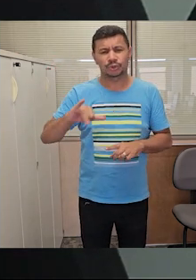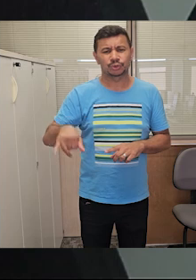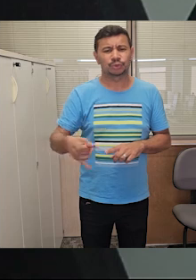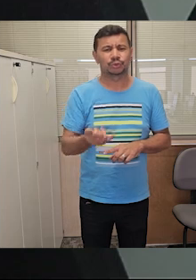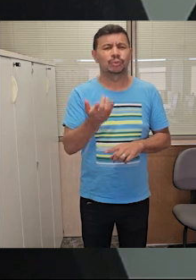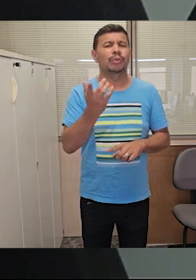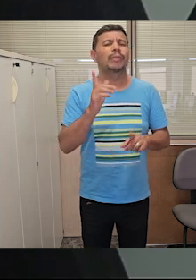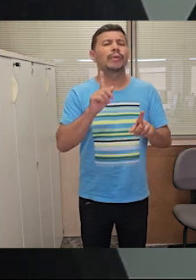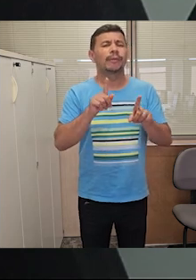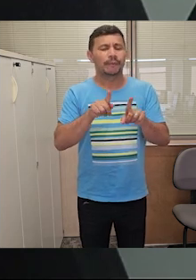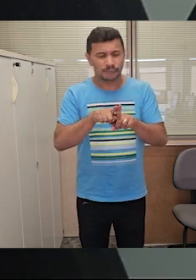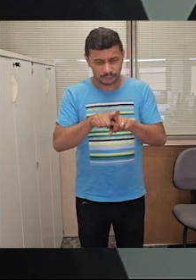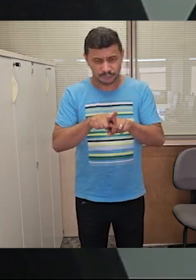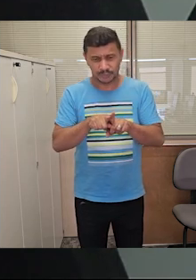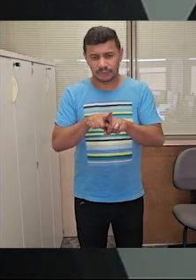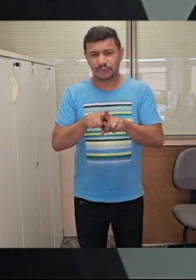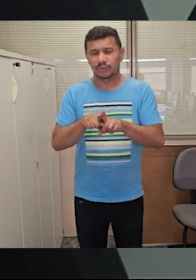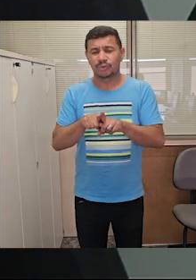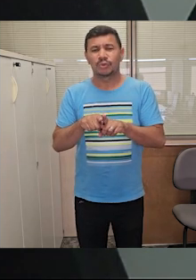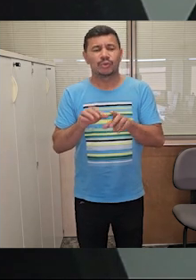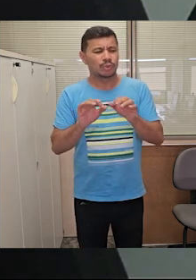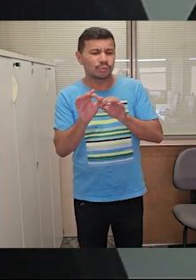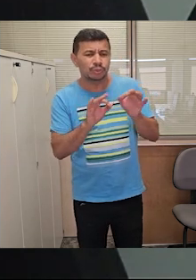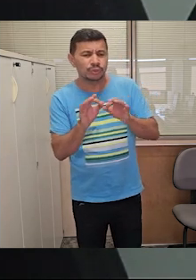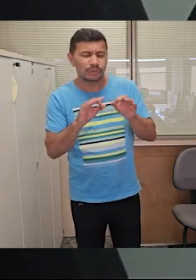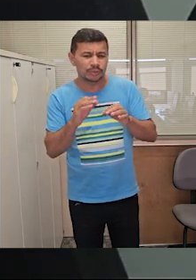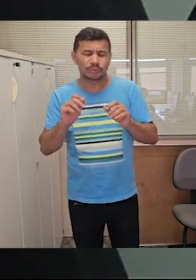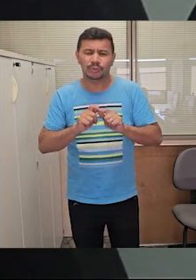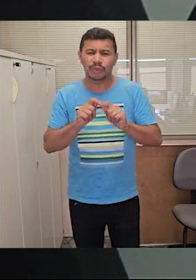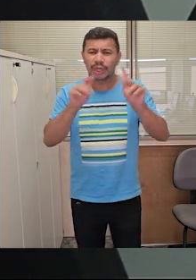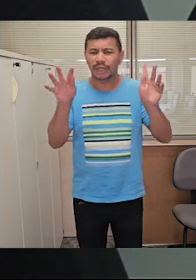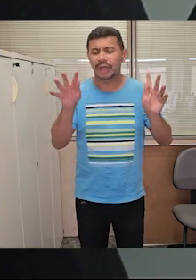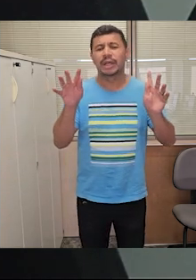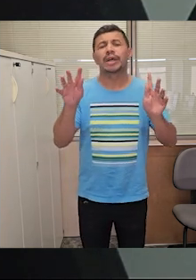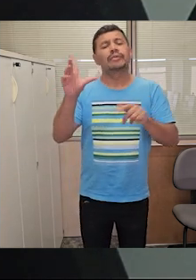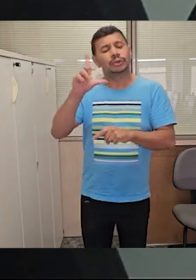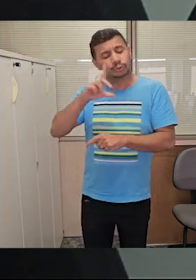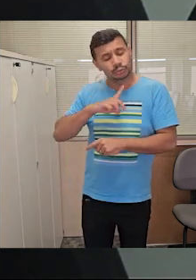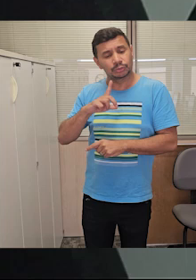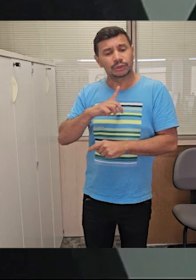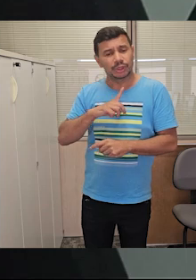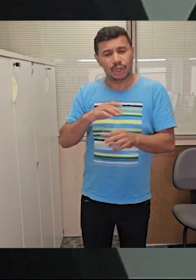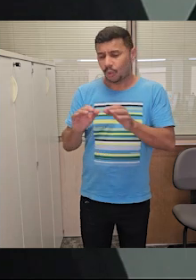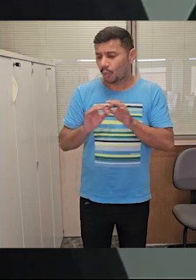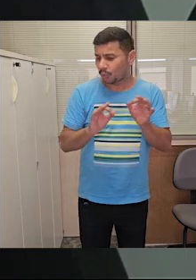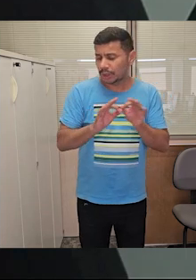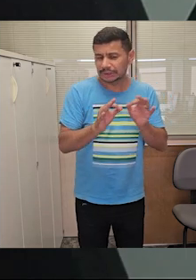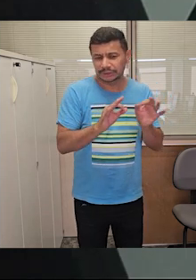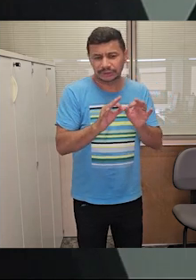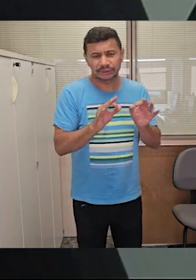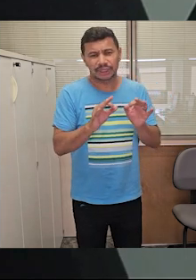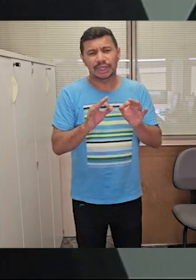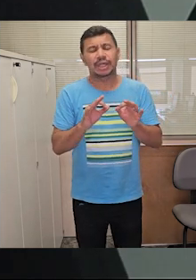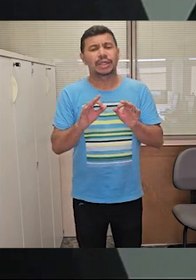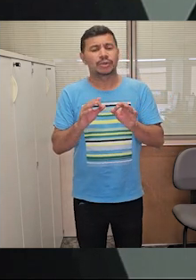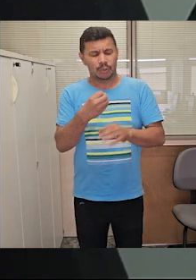não nasceu de uma hora para outra. Foi uma greve que foi